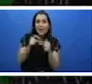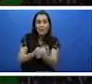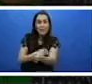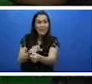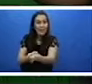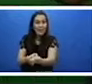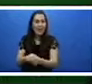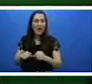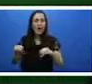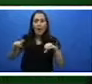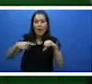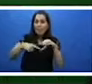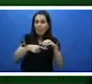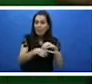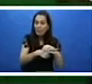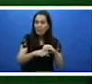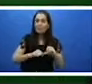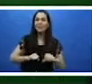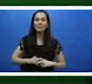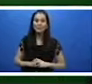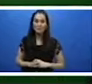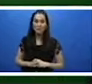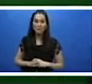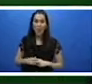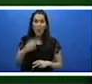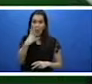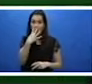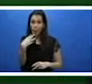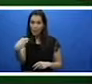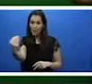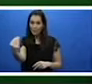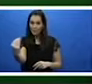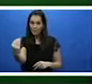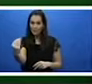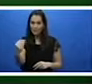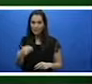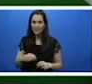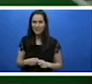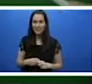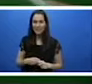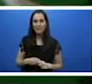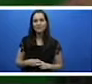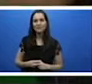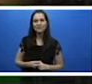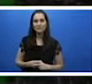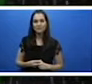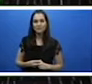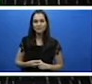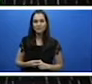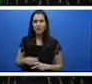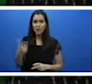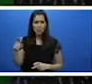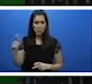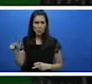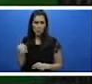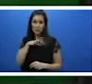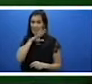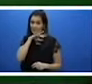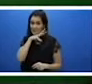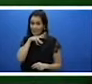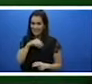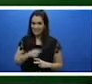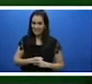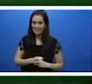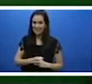tatupeba, a anca, o lobo-guará, a lontra e o peixe-boi. A professora Mônica